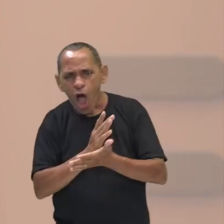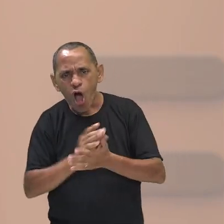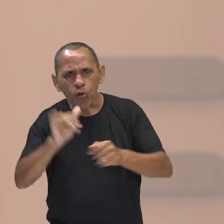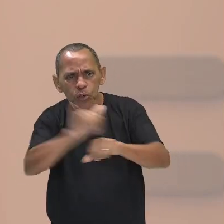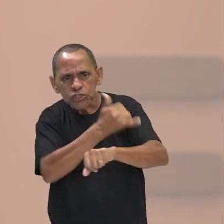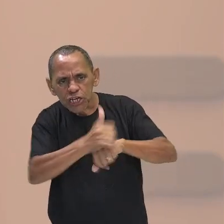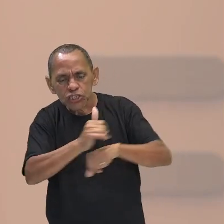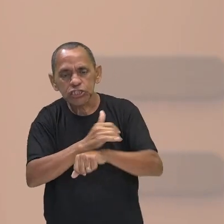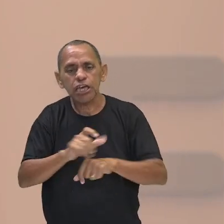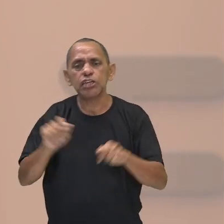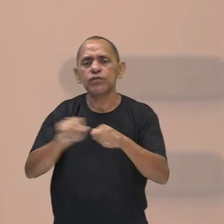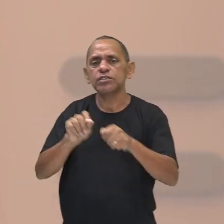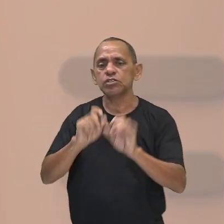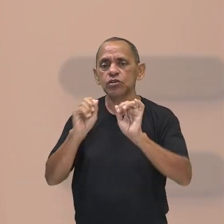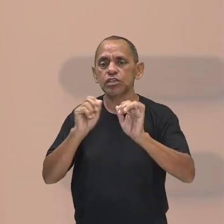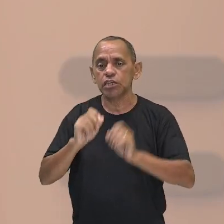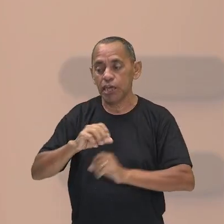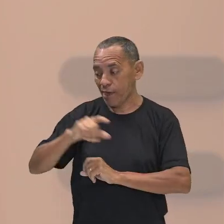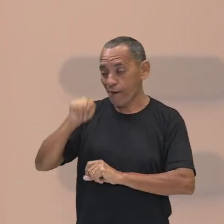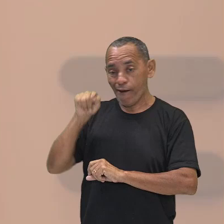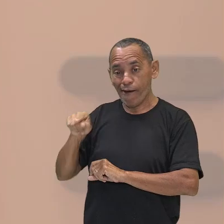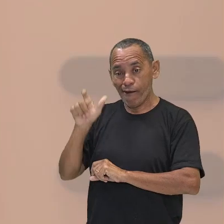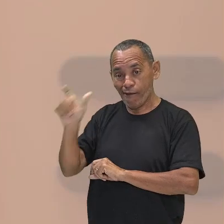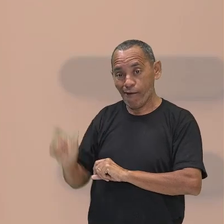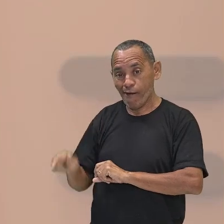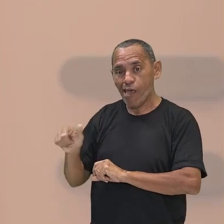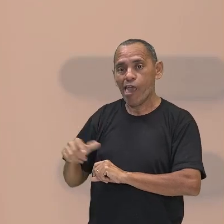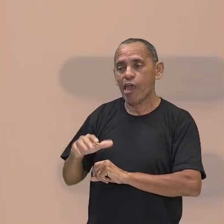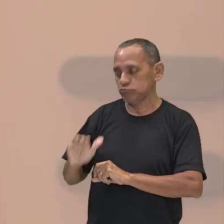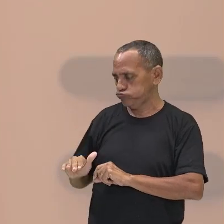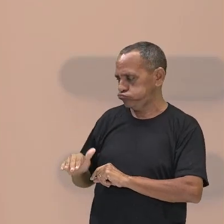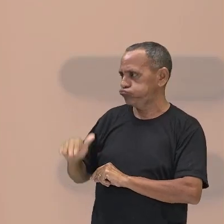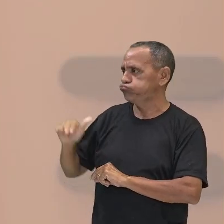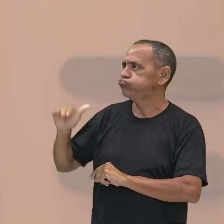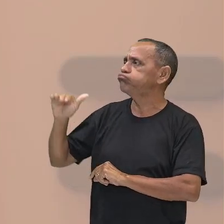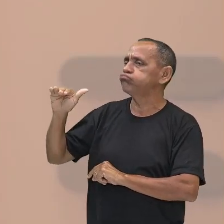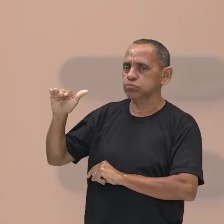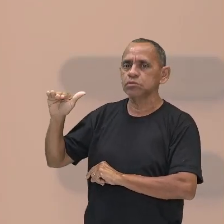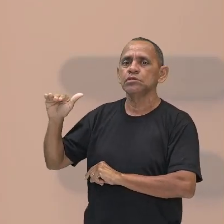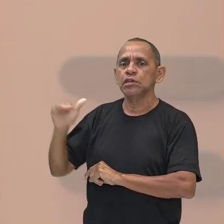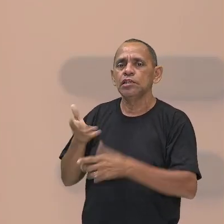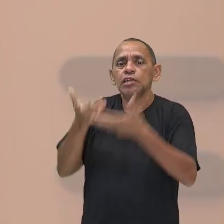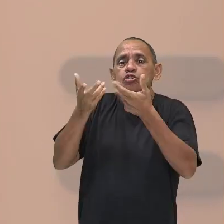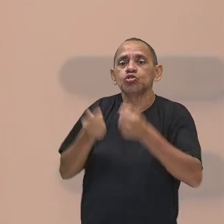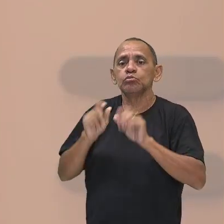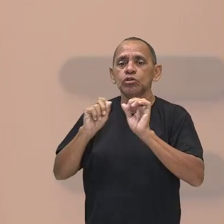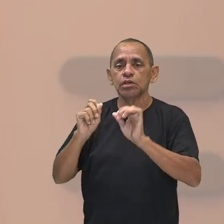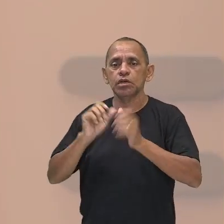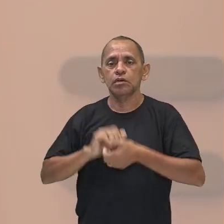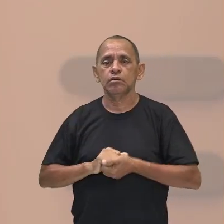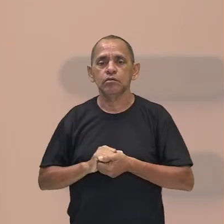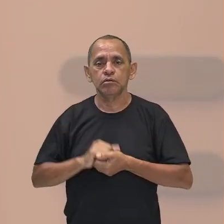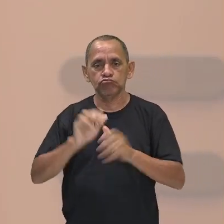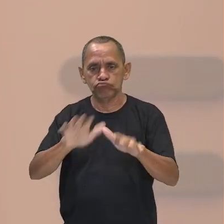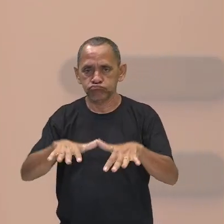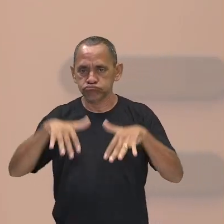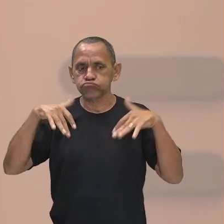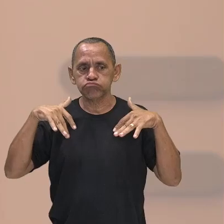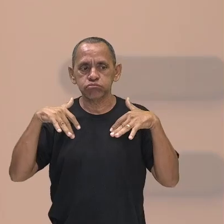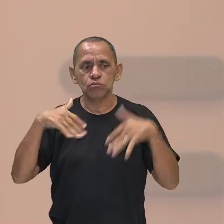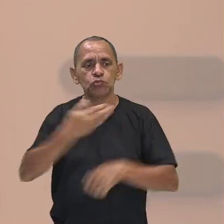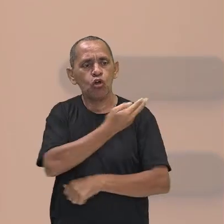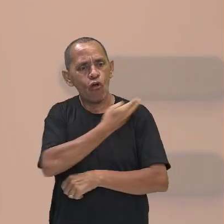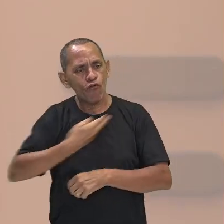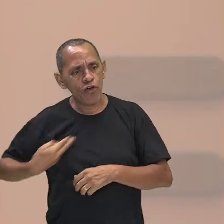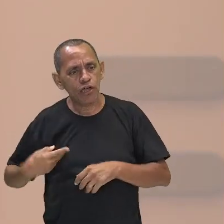este menino, né, que cresceu durante 9 anos, ele assuma, então, aí o trono dele, porque, na visão deles,